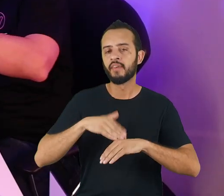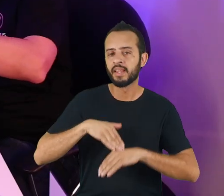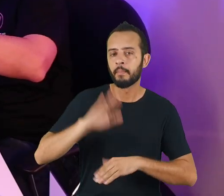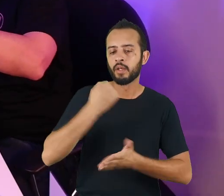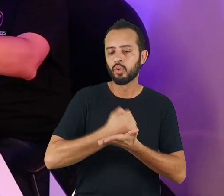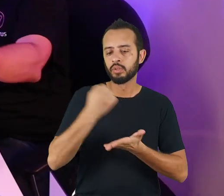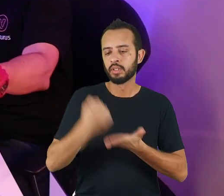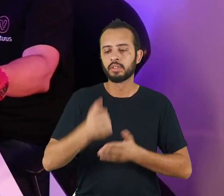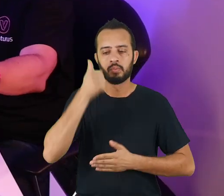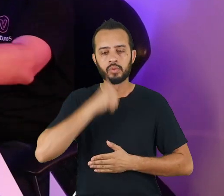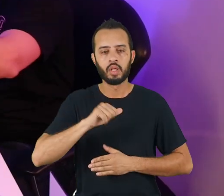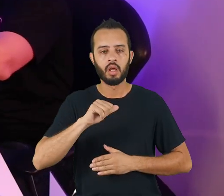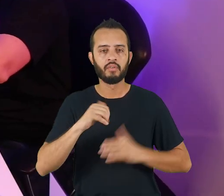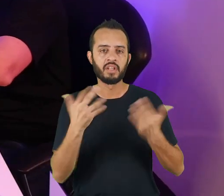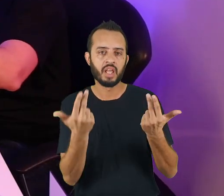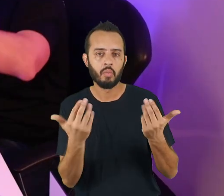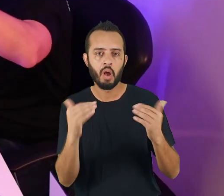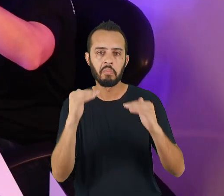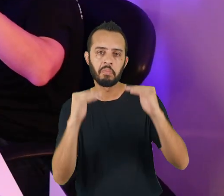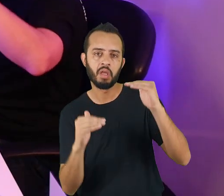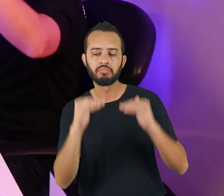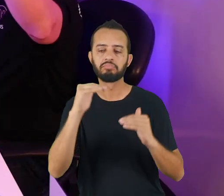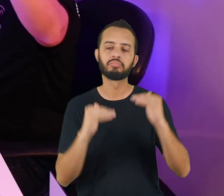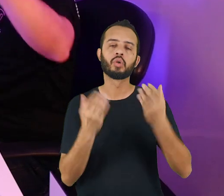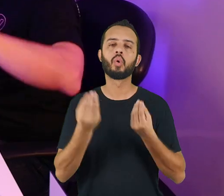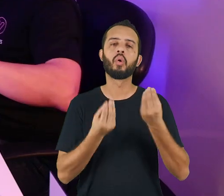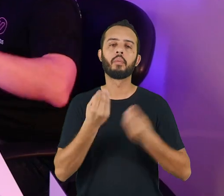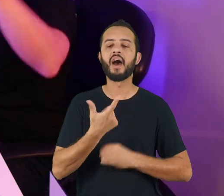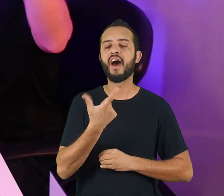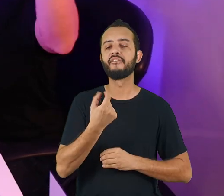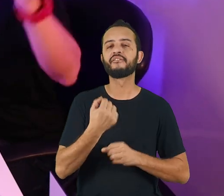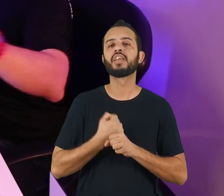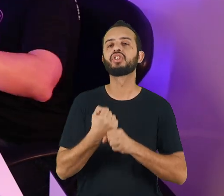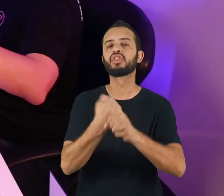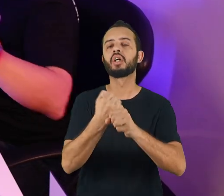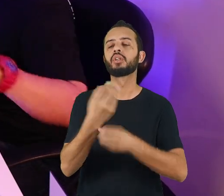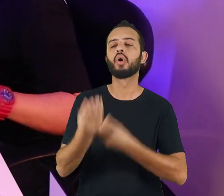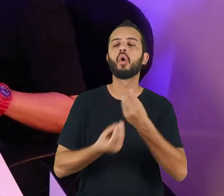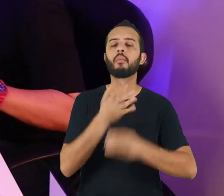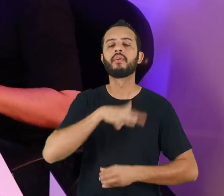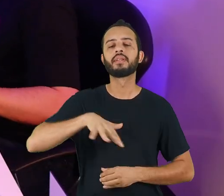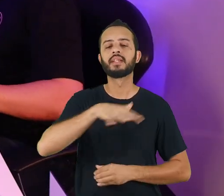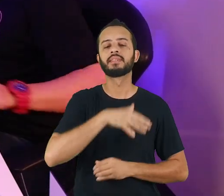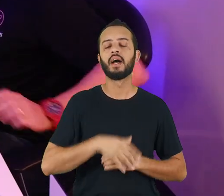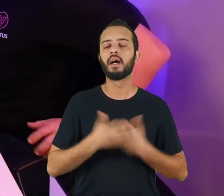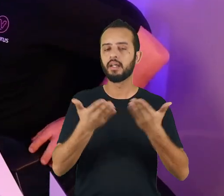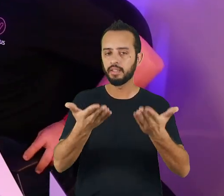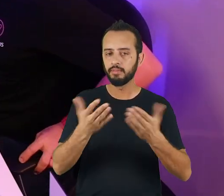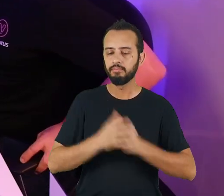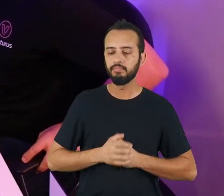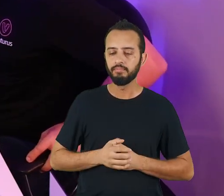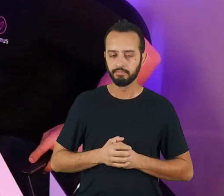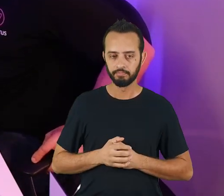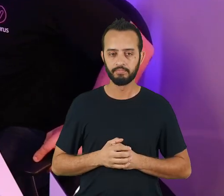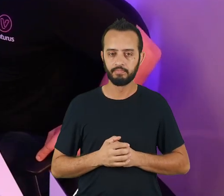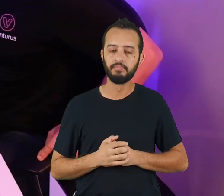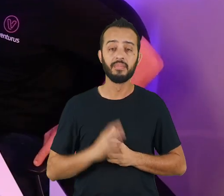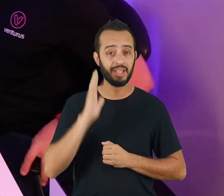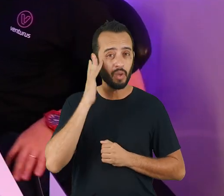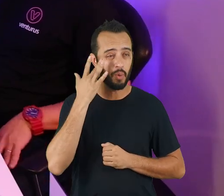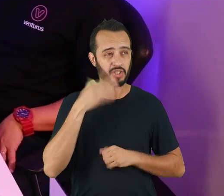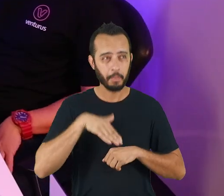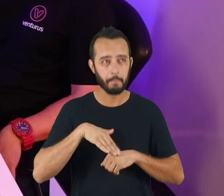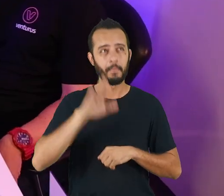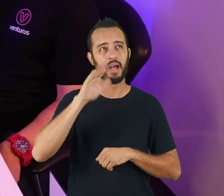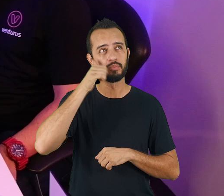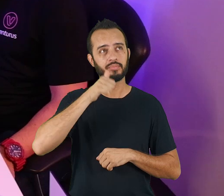mais mulheres menos mulheres vai est igual como que você vê o futuro daqui a 20 anos como que vai est esse mercado pras mulh eu acho que